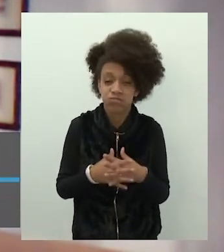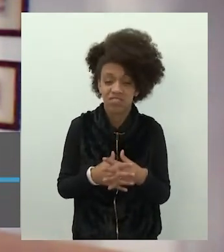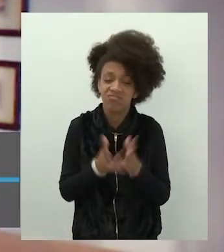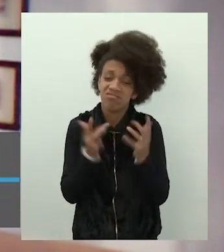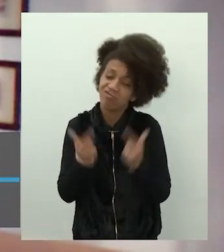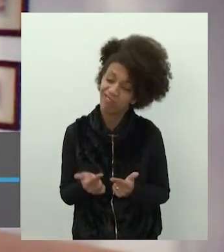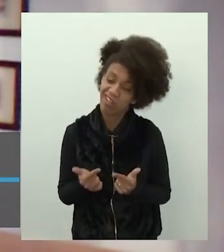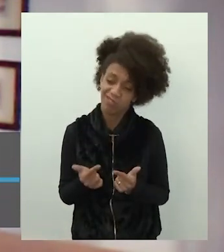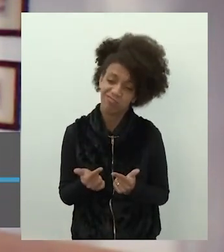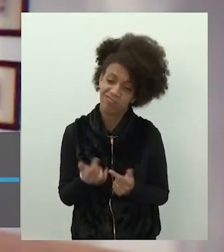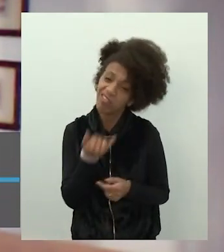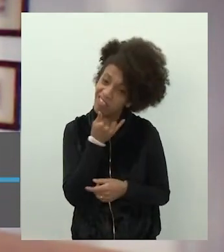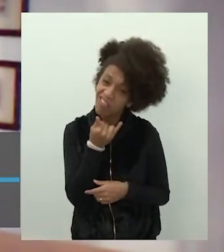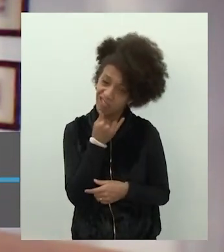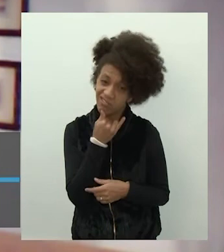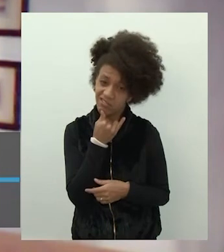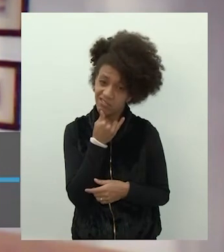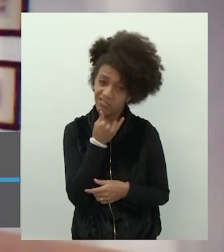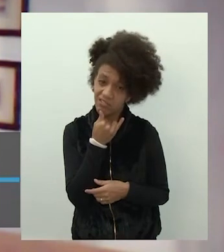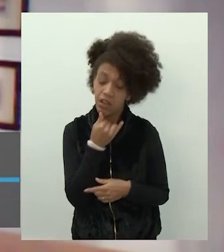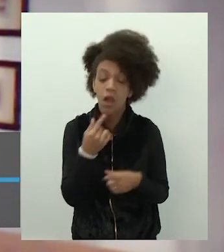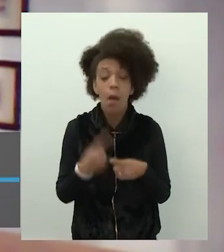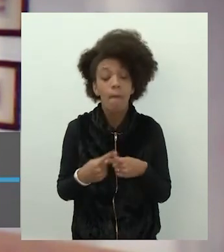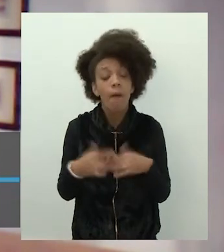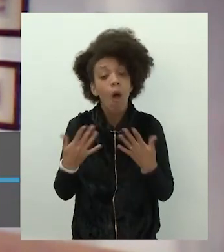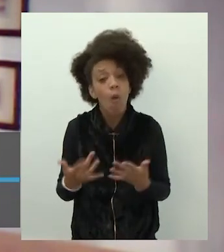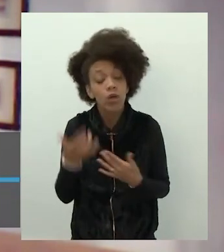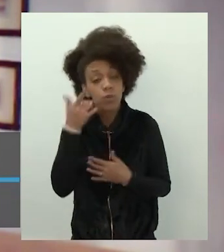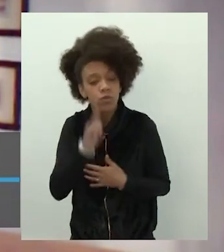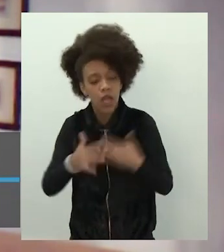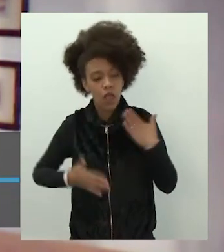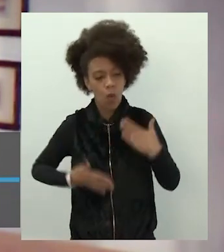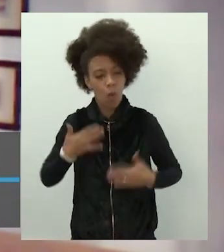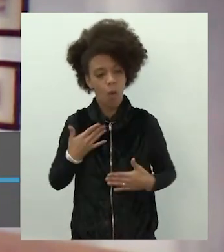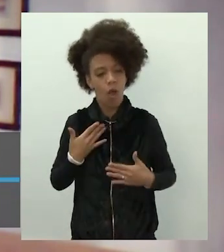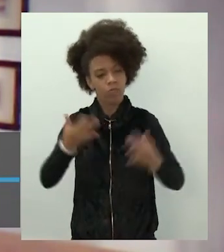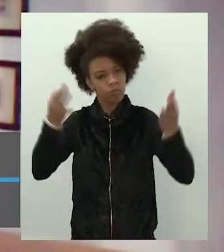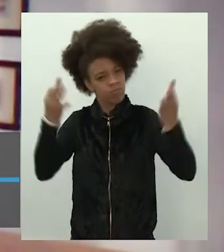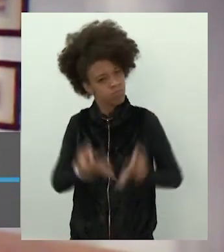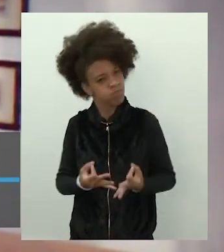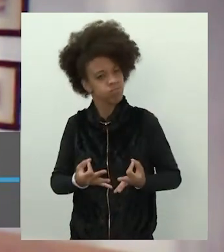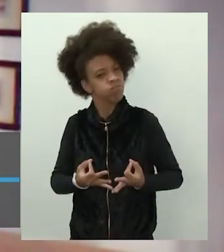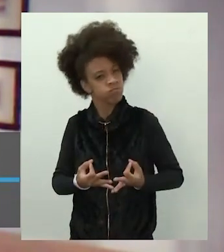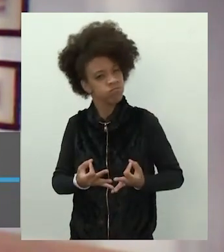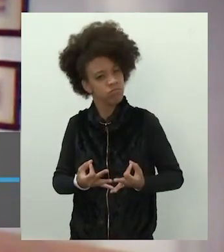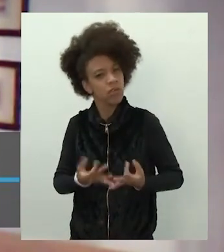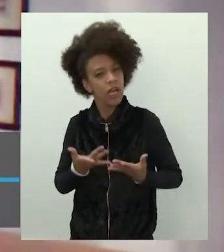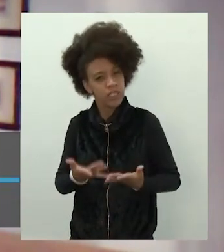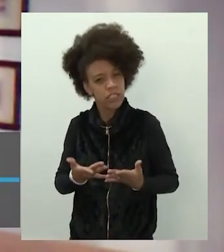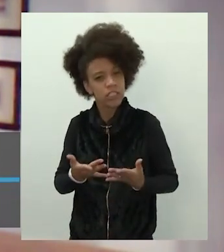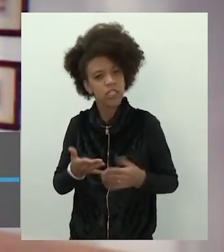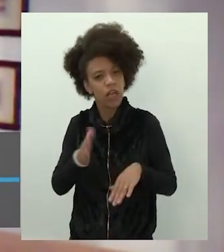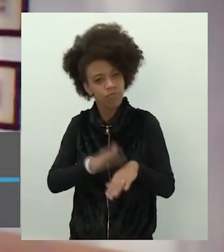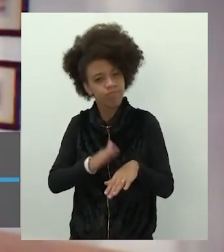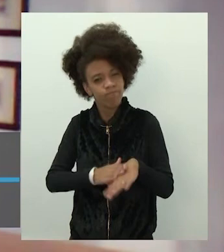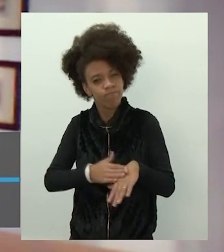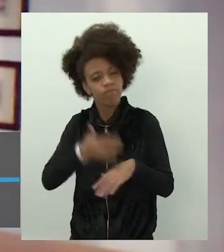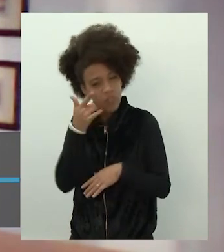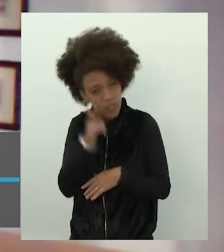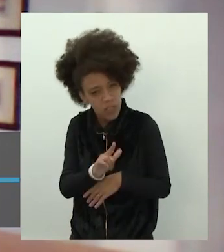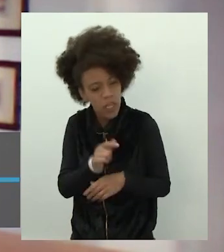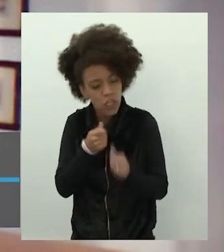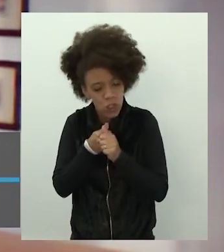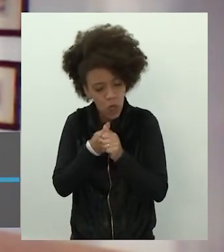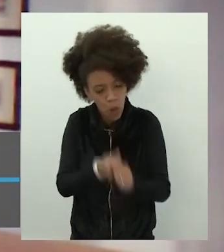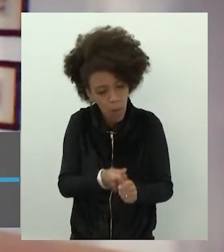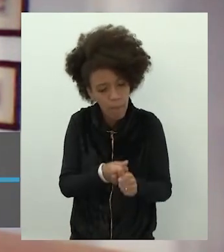chato. Quando a gente consegue ter um corpo funcional, que dá conta de acompanhar